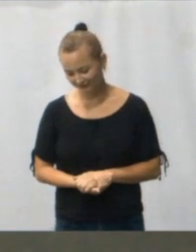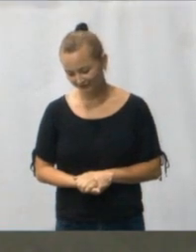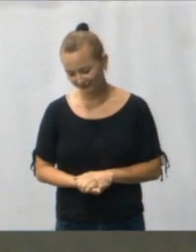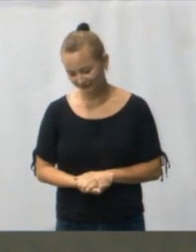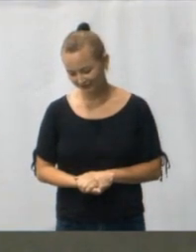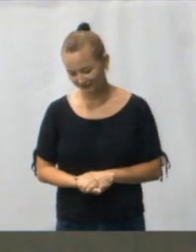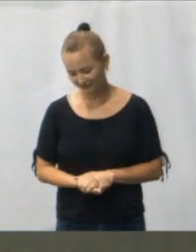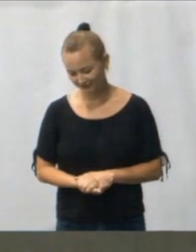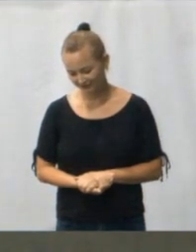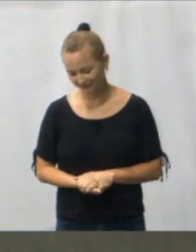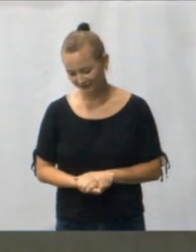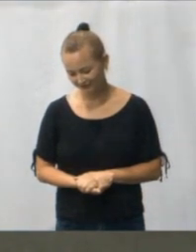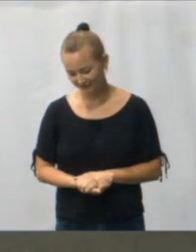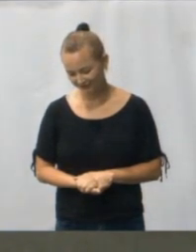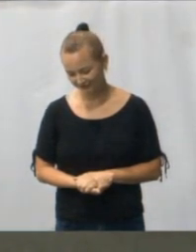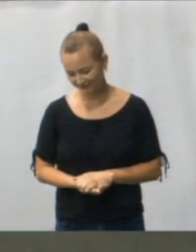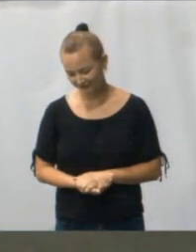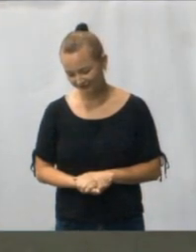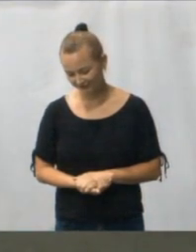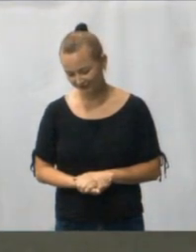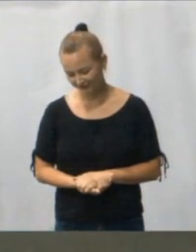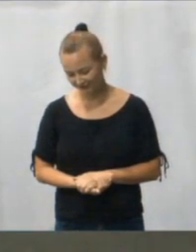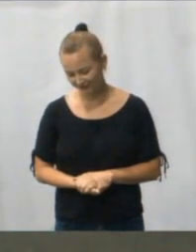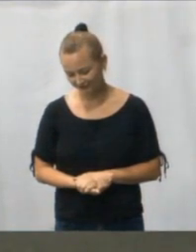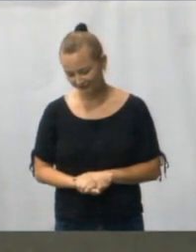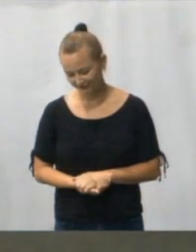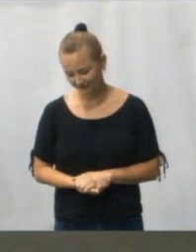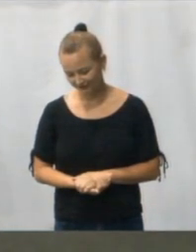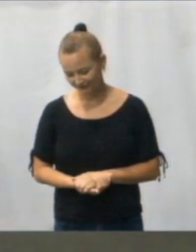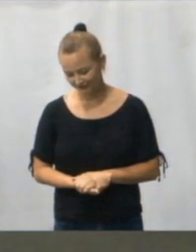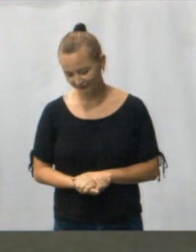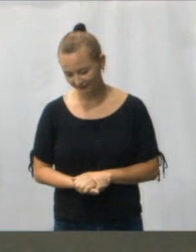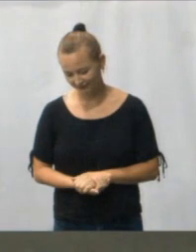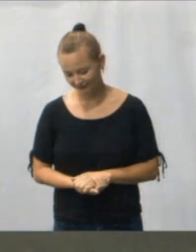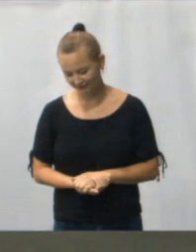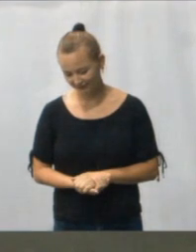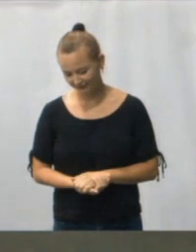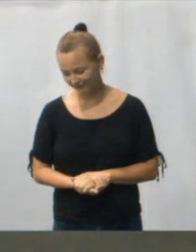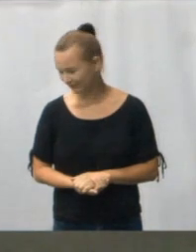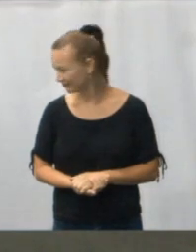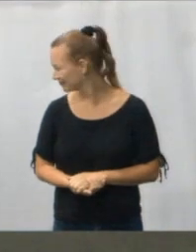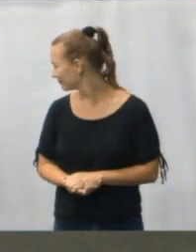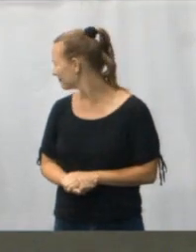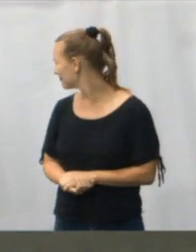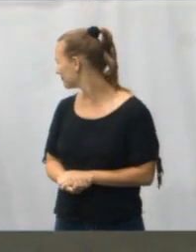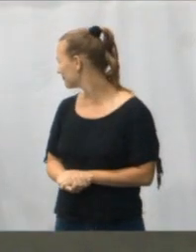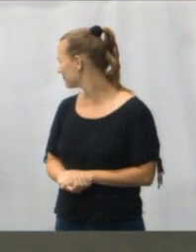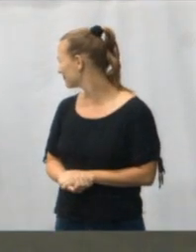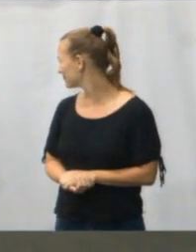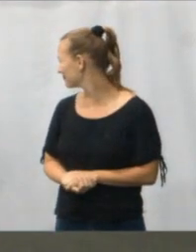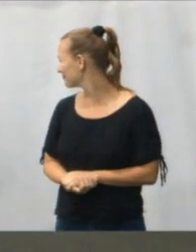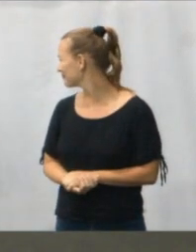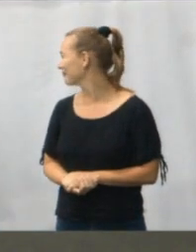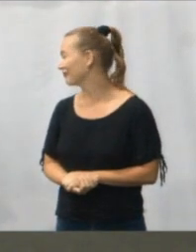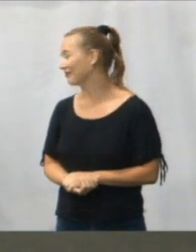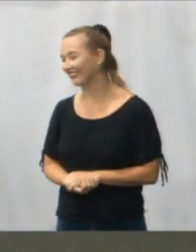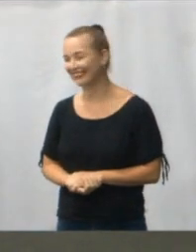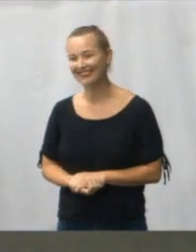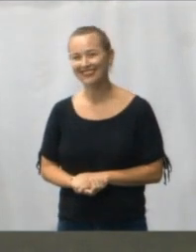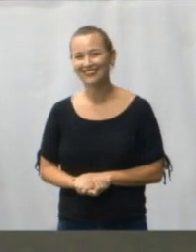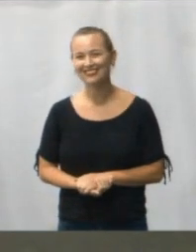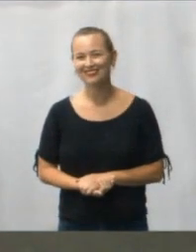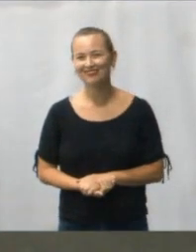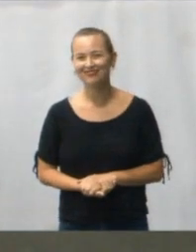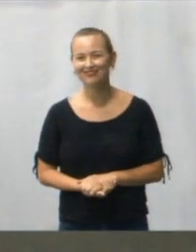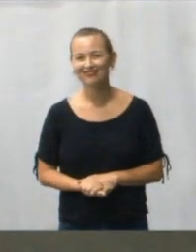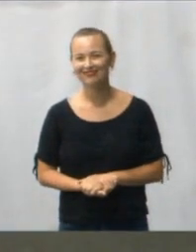Não, completamos a pauta, agora a fase somente das justificativas. Vereador Maurício Leite.